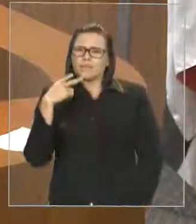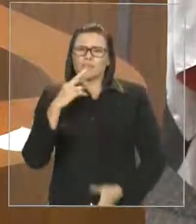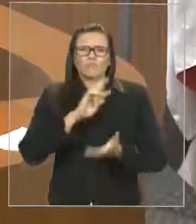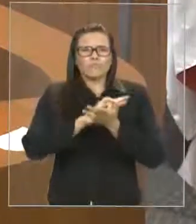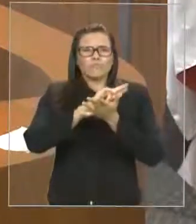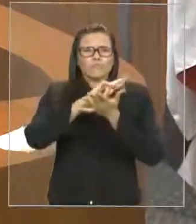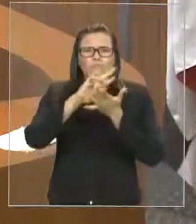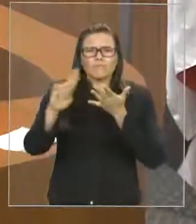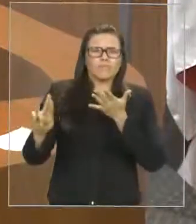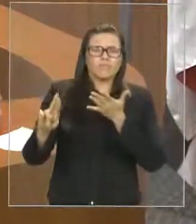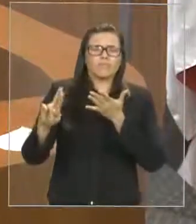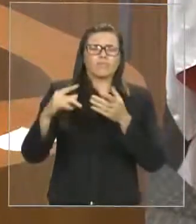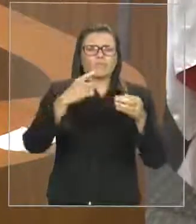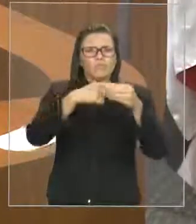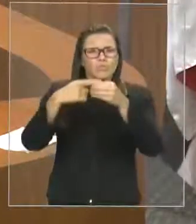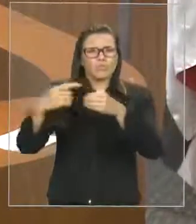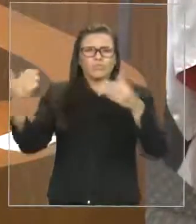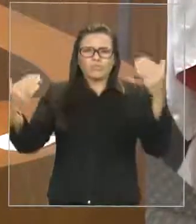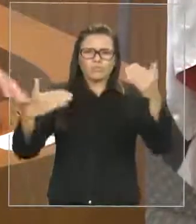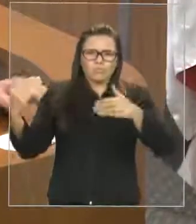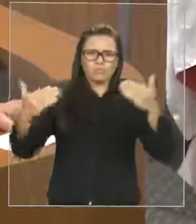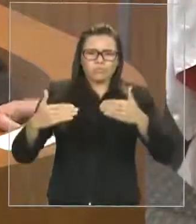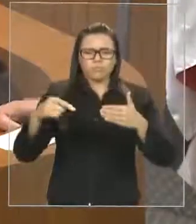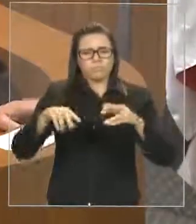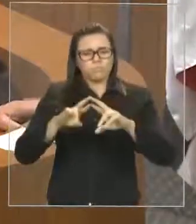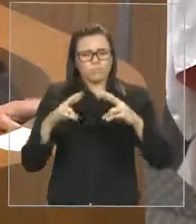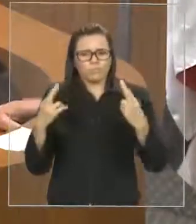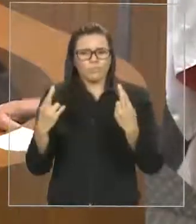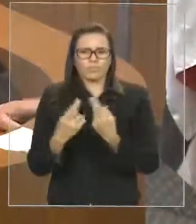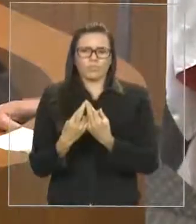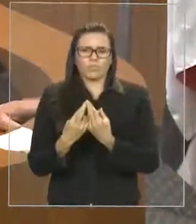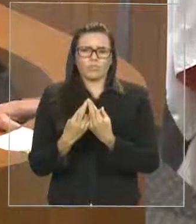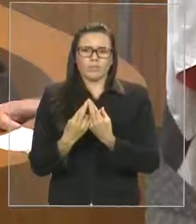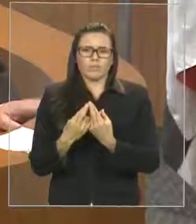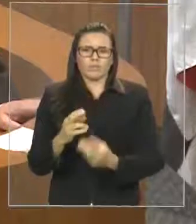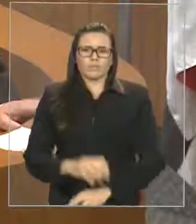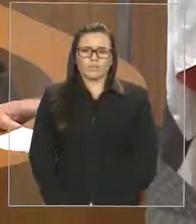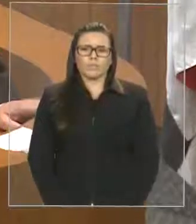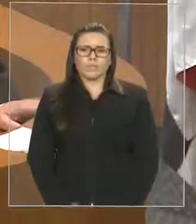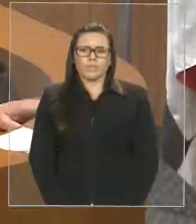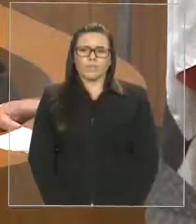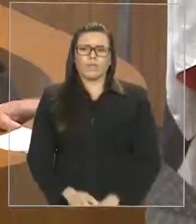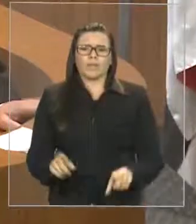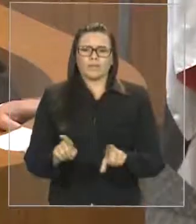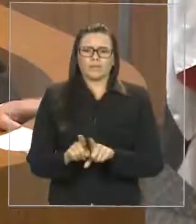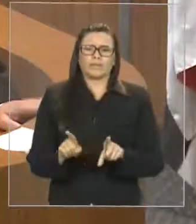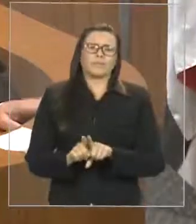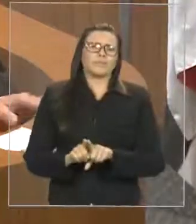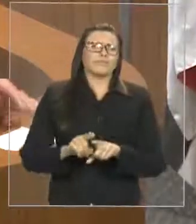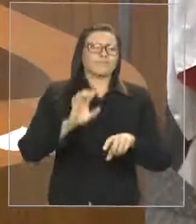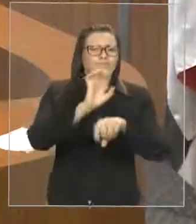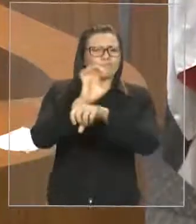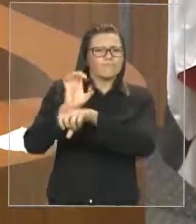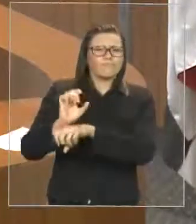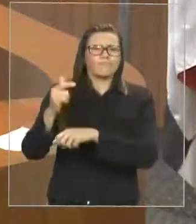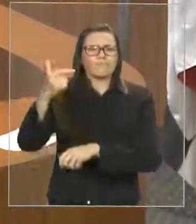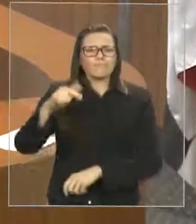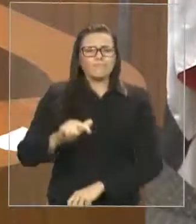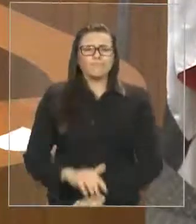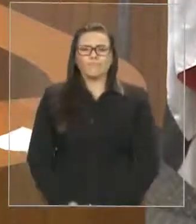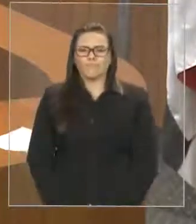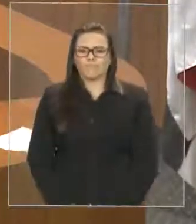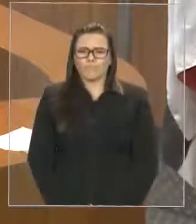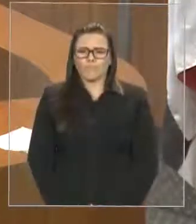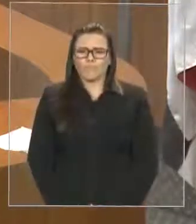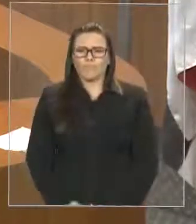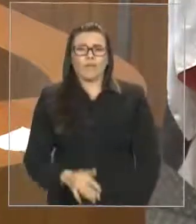que lá estiveram presentes, da capital até o município de Fortaleza dos Nogueiras. Vários vereadores realmente compareceram